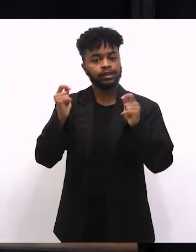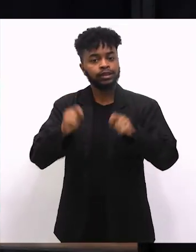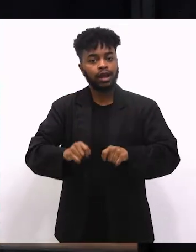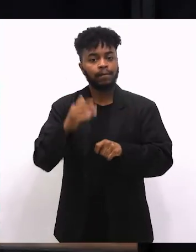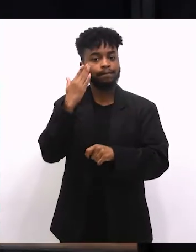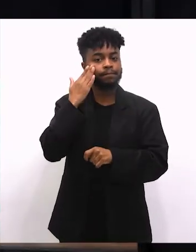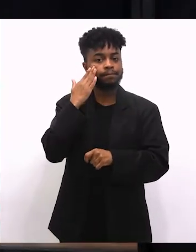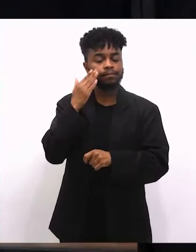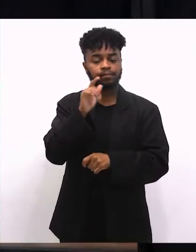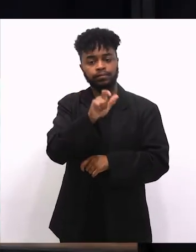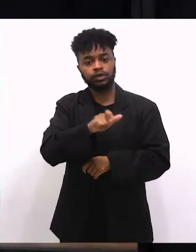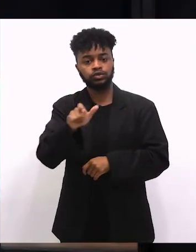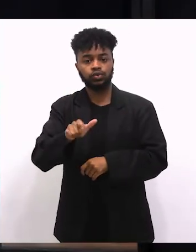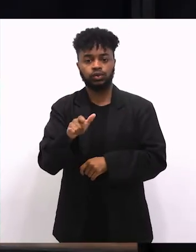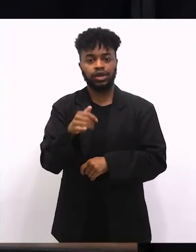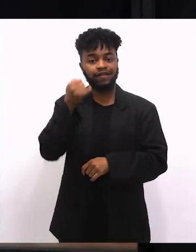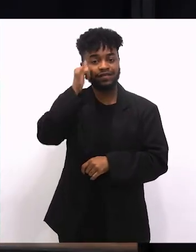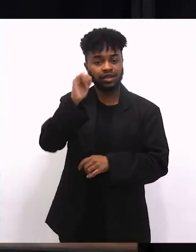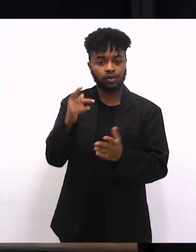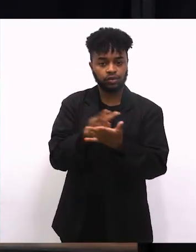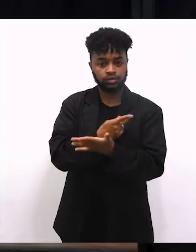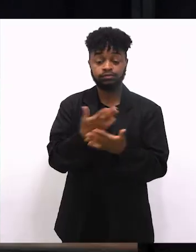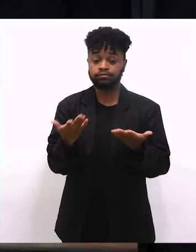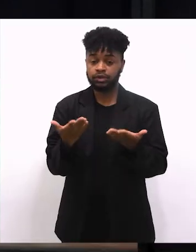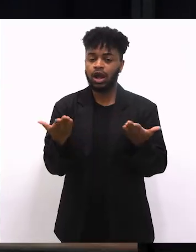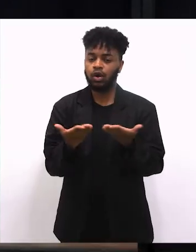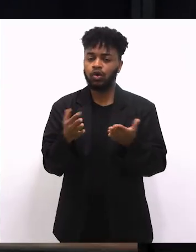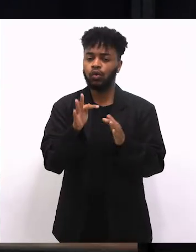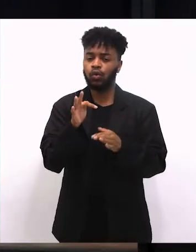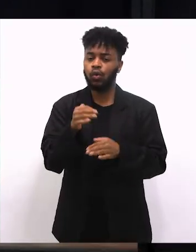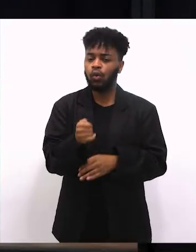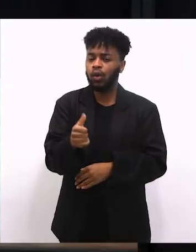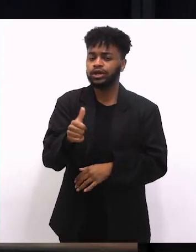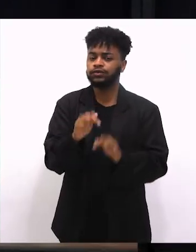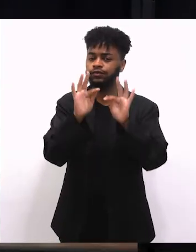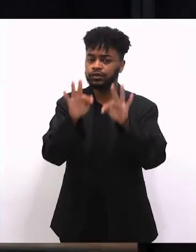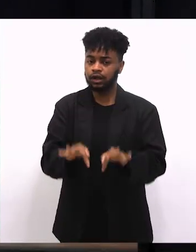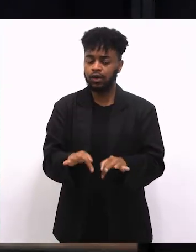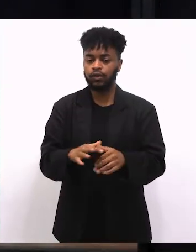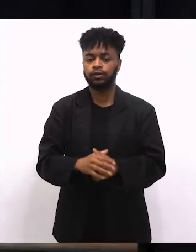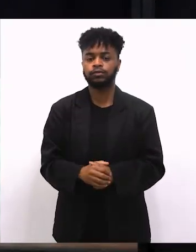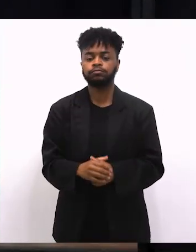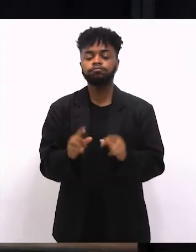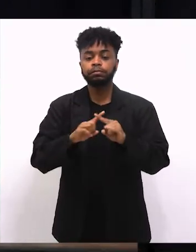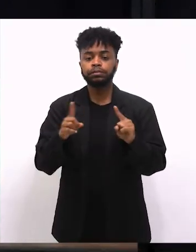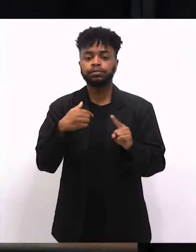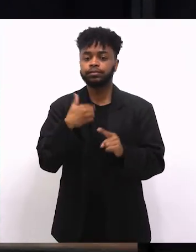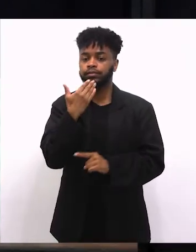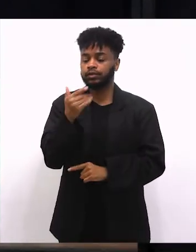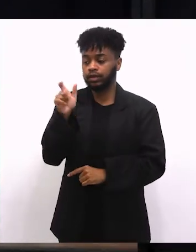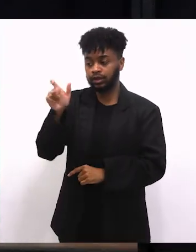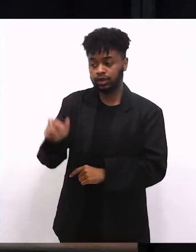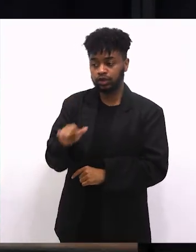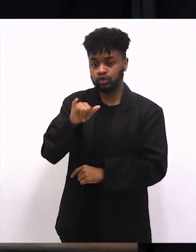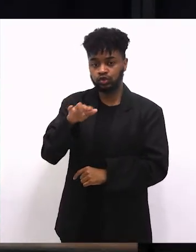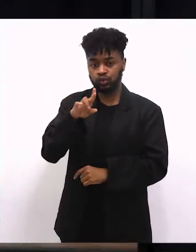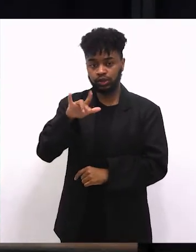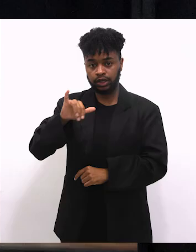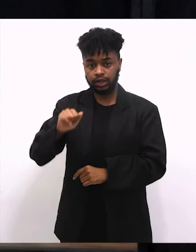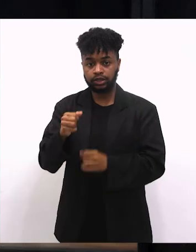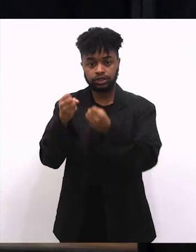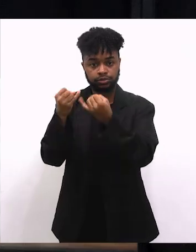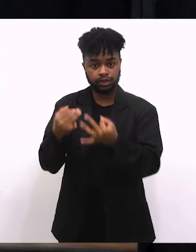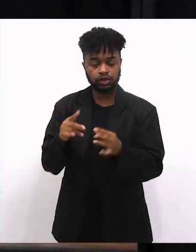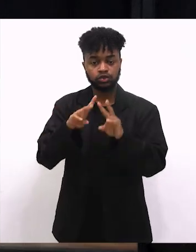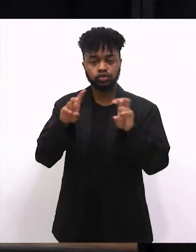para que as pessoas não caiam nessa situação. Bom, a gente vai caminhando aqui para a grande reta do nosso programa, para o fim, mas eu queria que você falasse um pouquinho, Júlia,